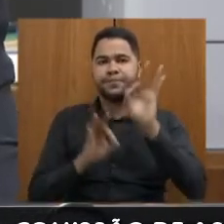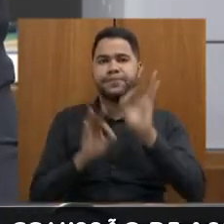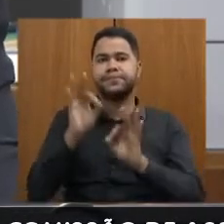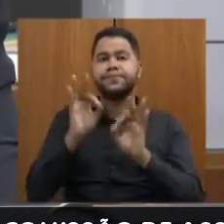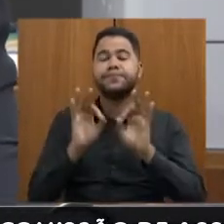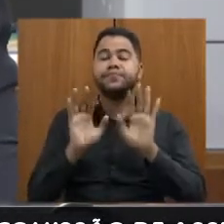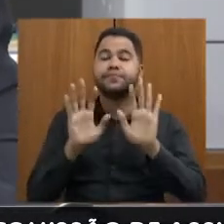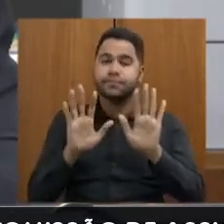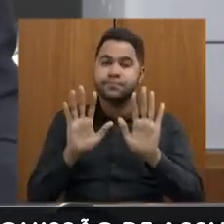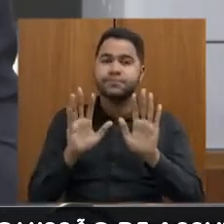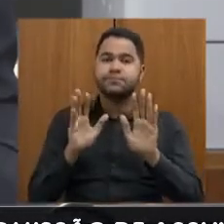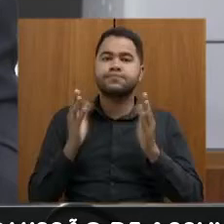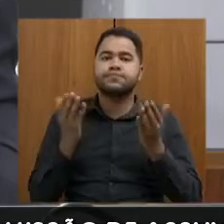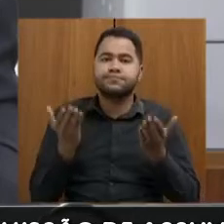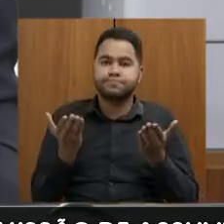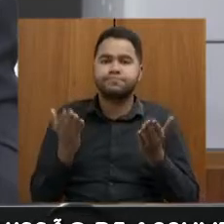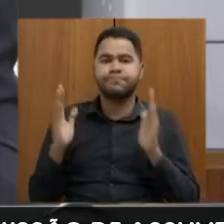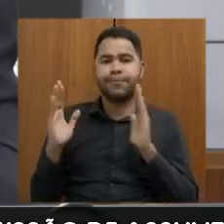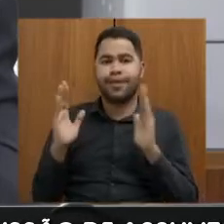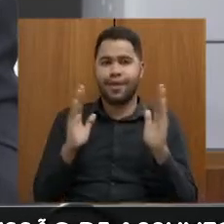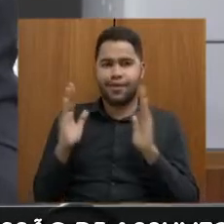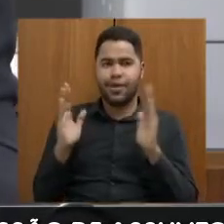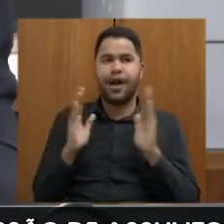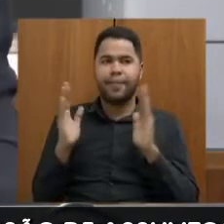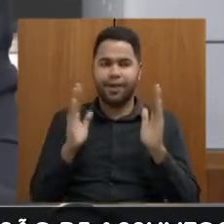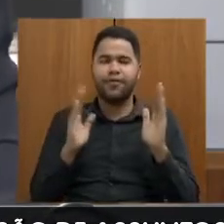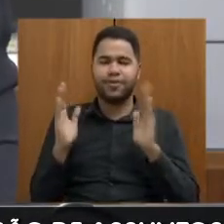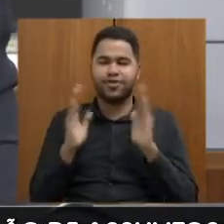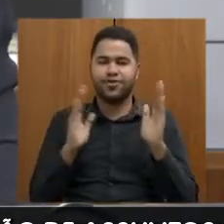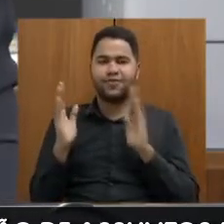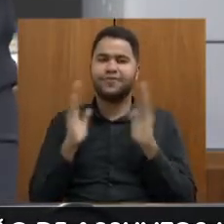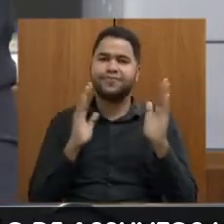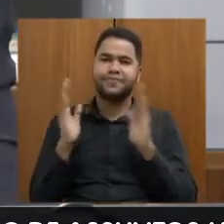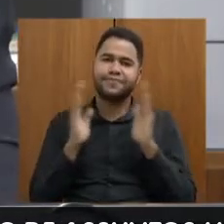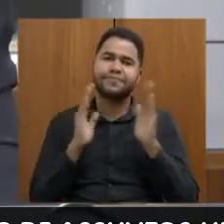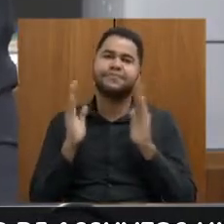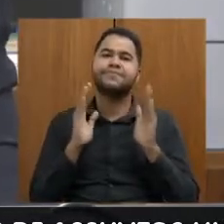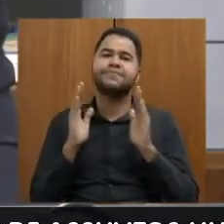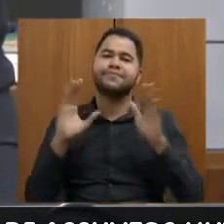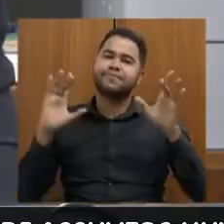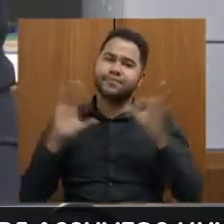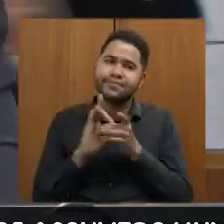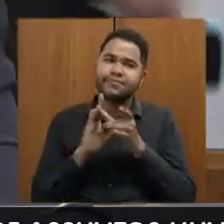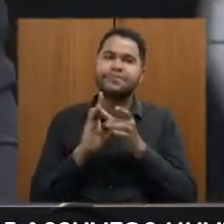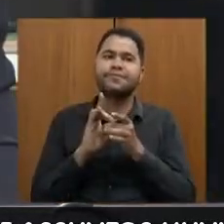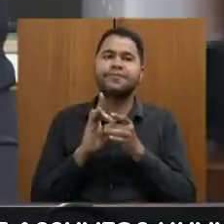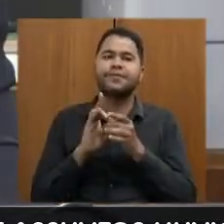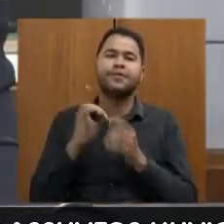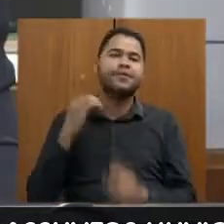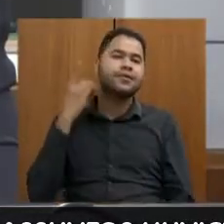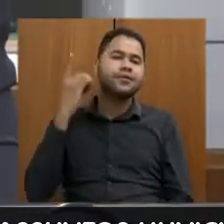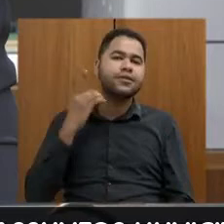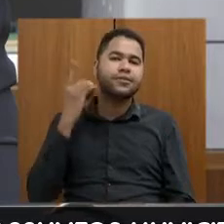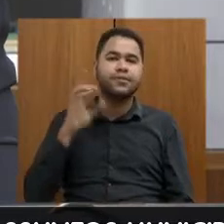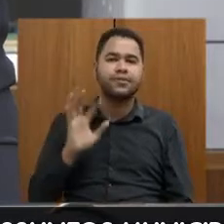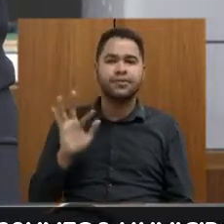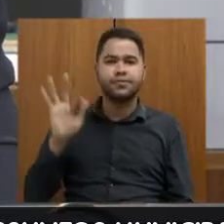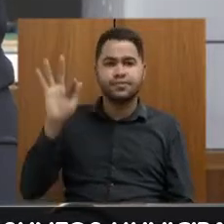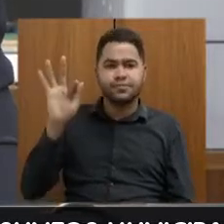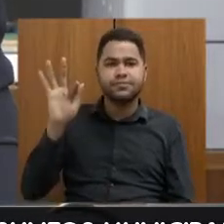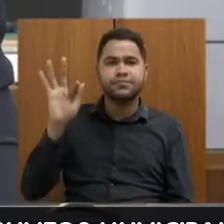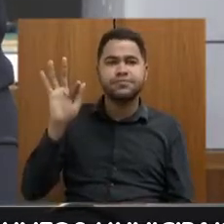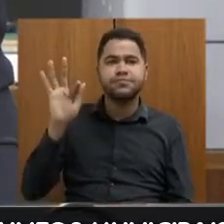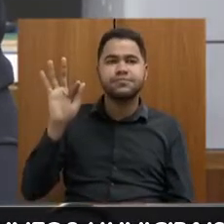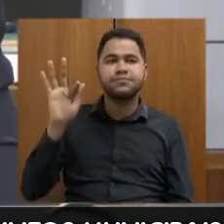mas mesmo assim naquele momento me Uni ao deputado federal José Vitor e